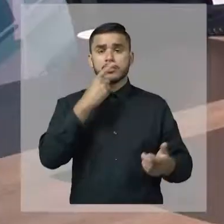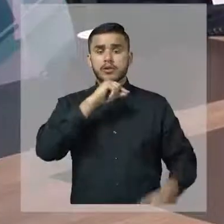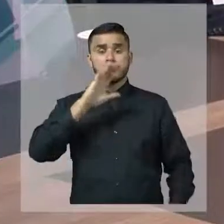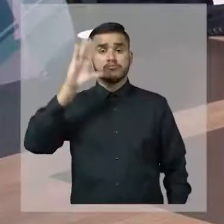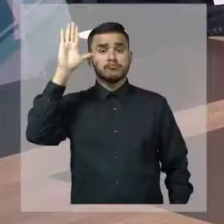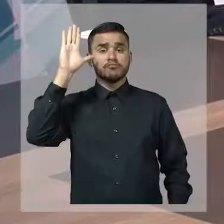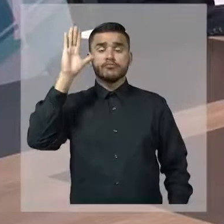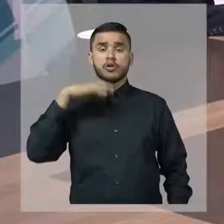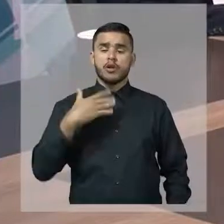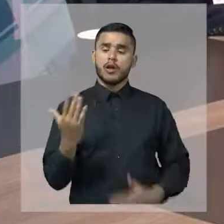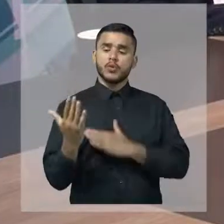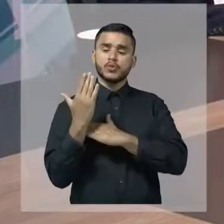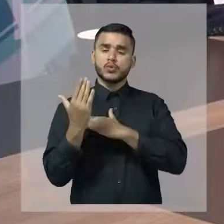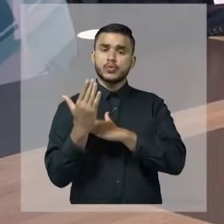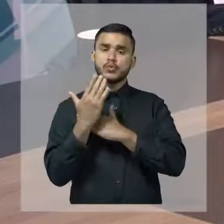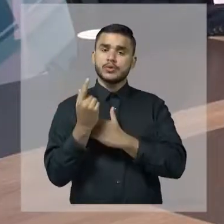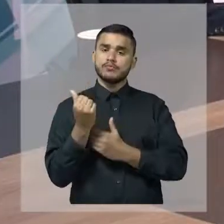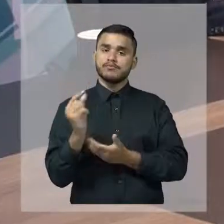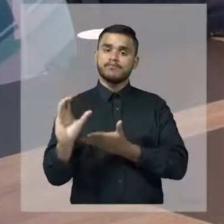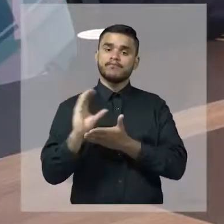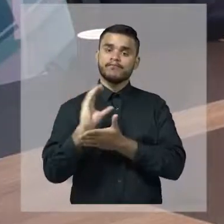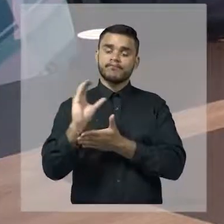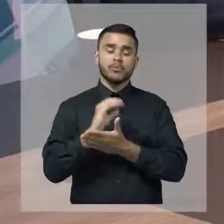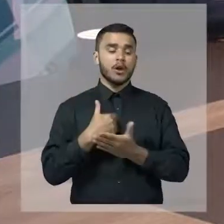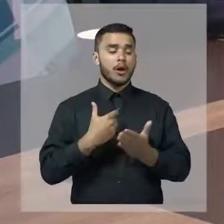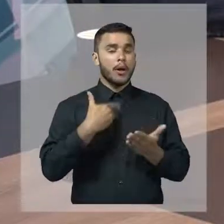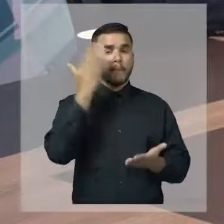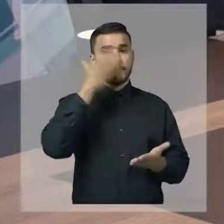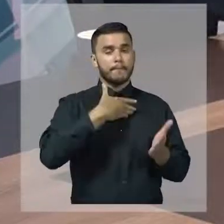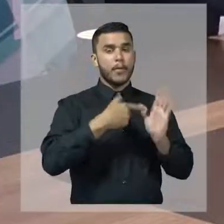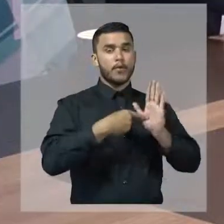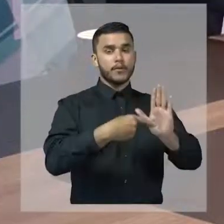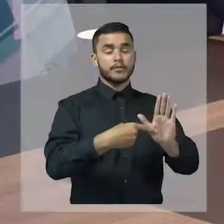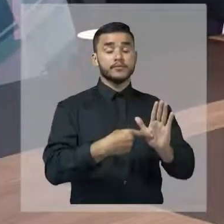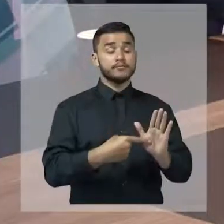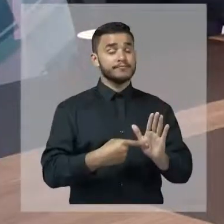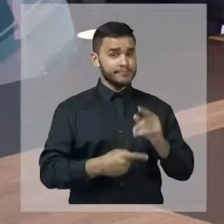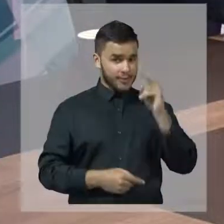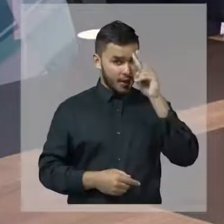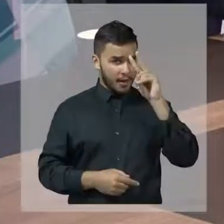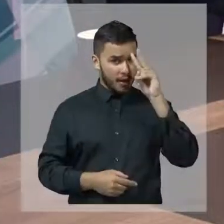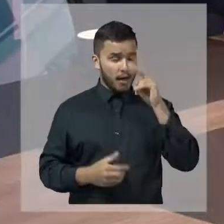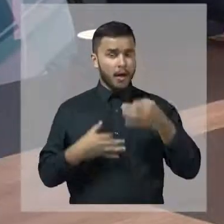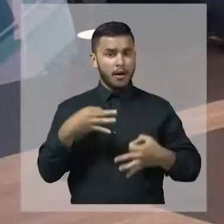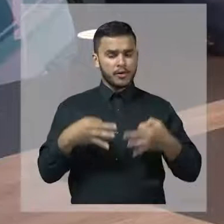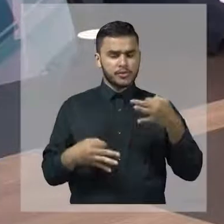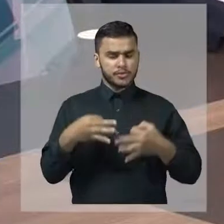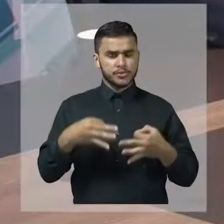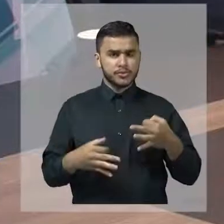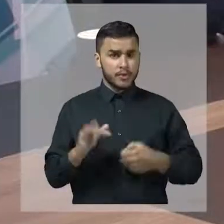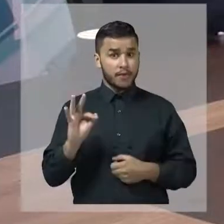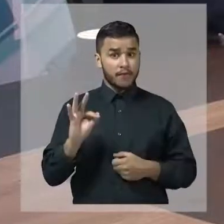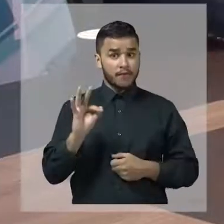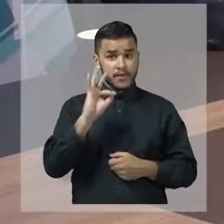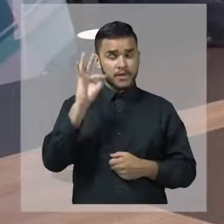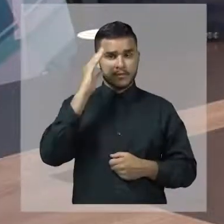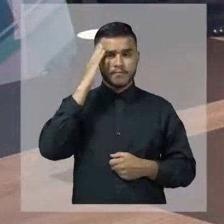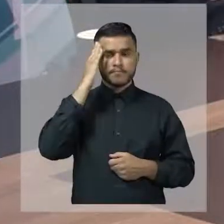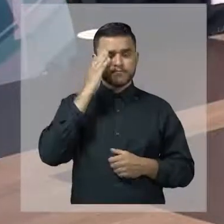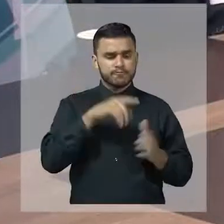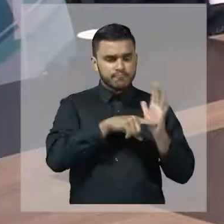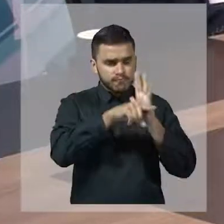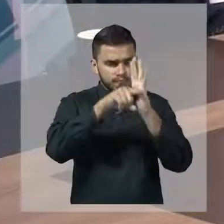candidatos favorecidos com esse esquema. Coube à Justiça Federal desvendar esse sistema,